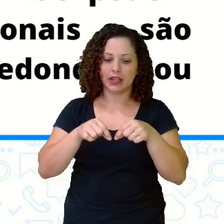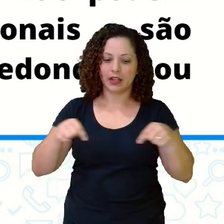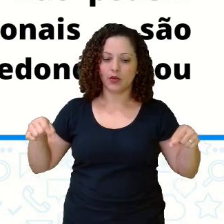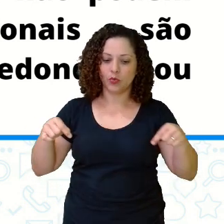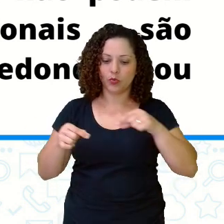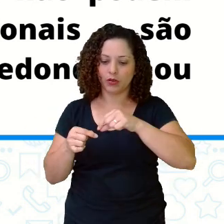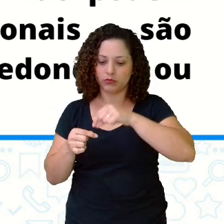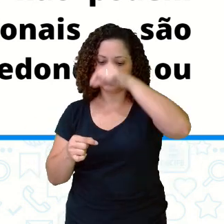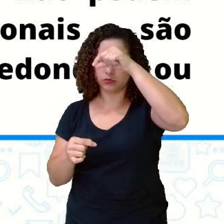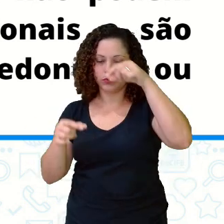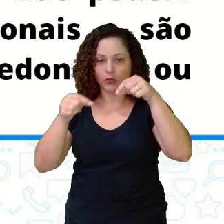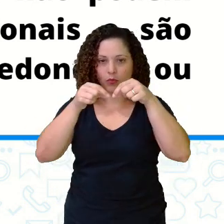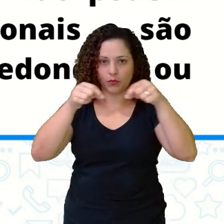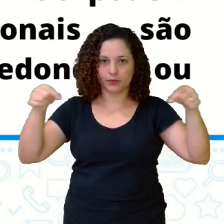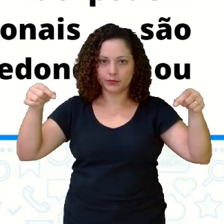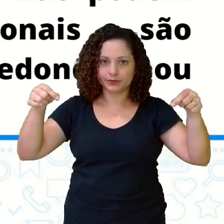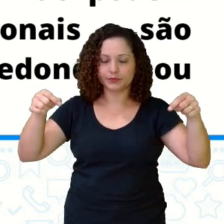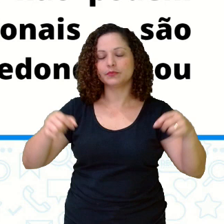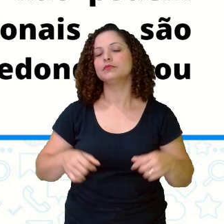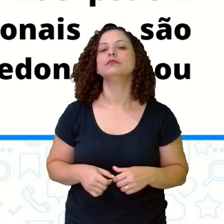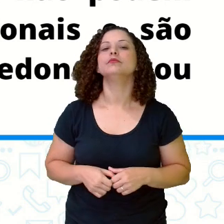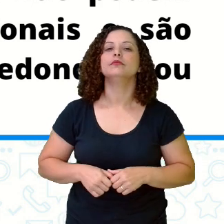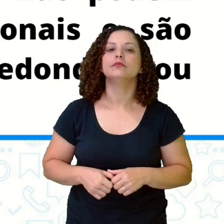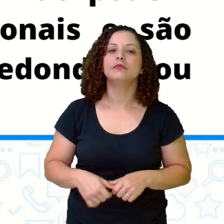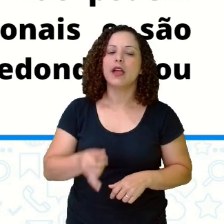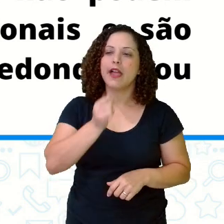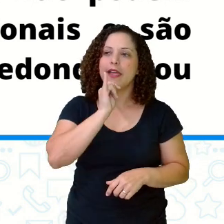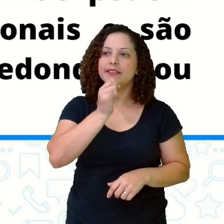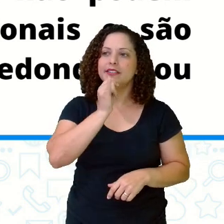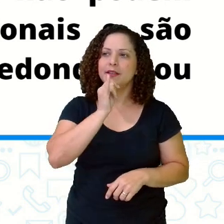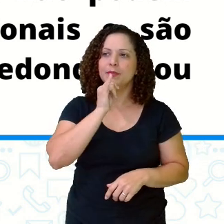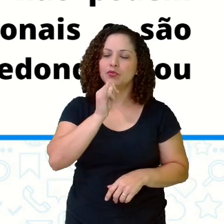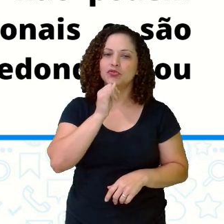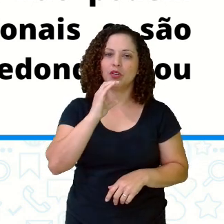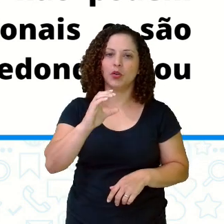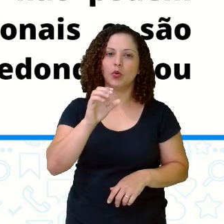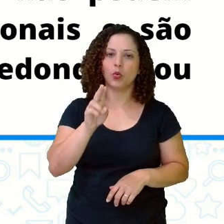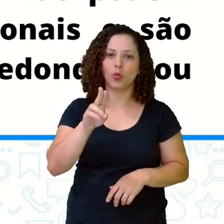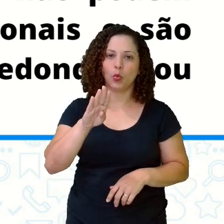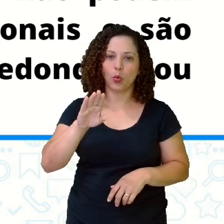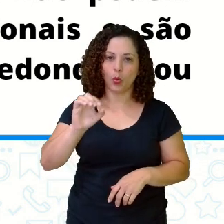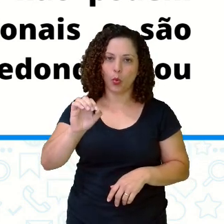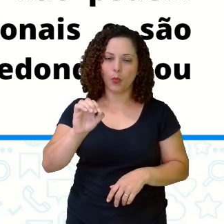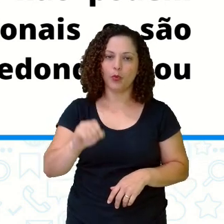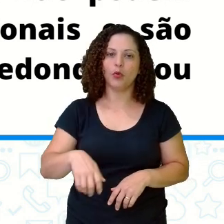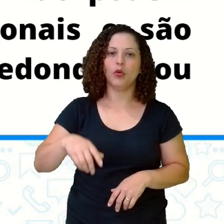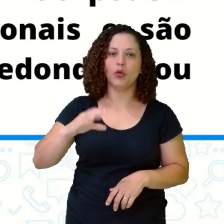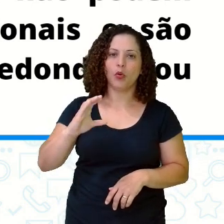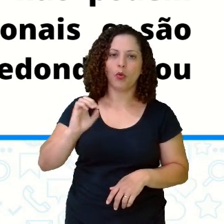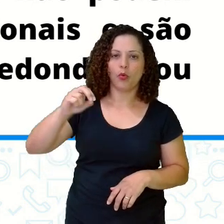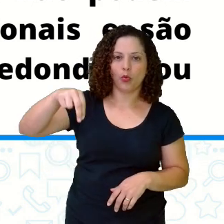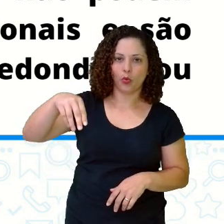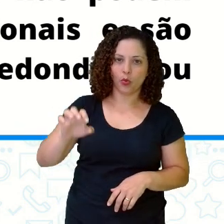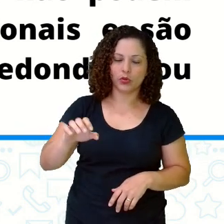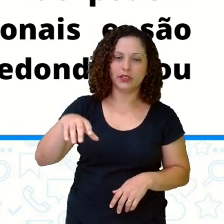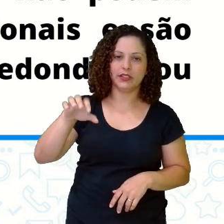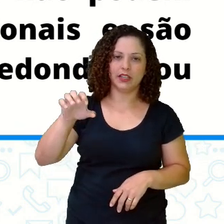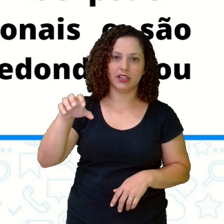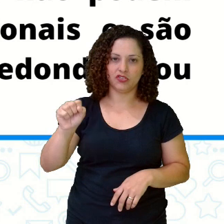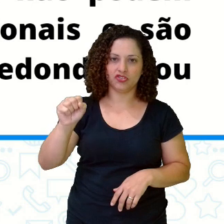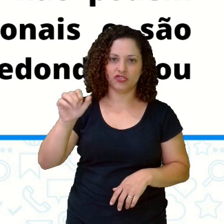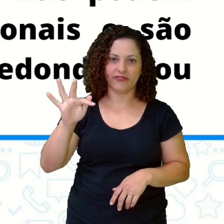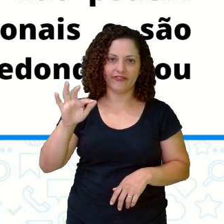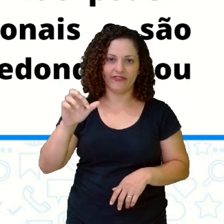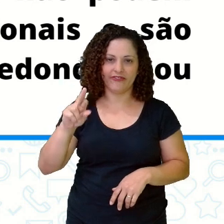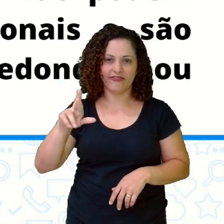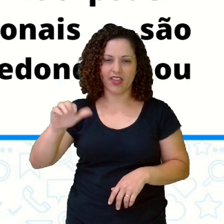e altura. São exemplos de sólidos geométricos: cubo, paralelepípedo, cone, esfera, pirâmide e